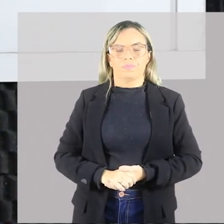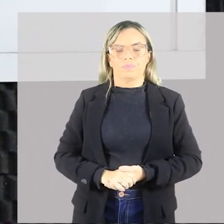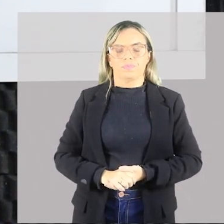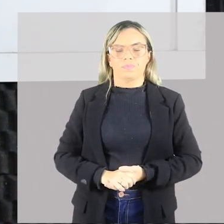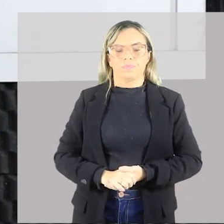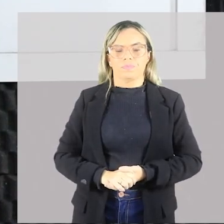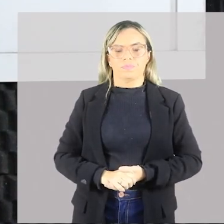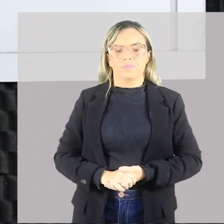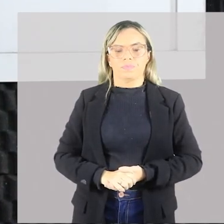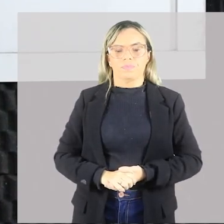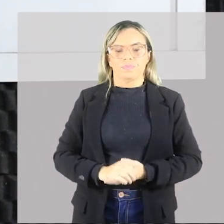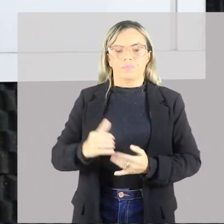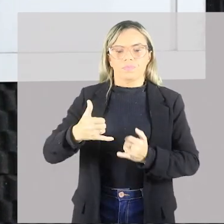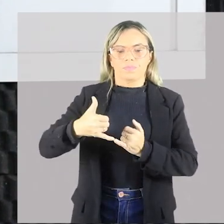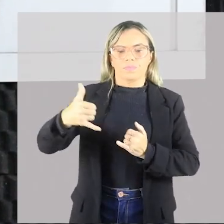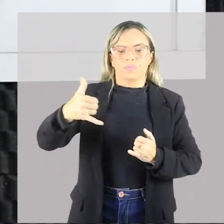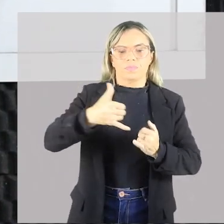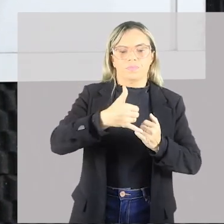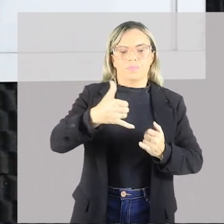de aresta